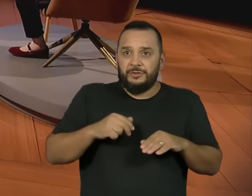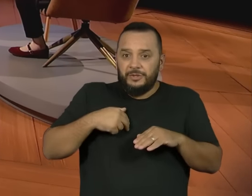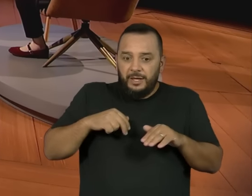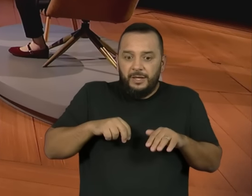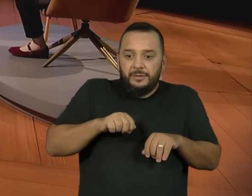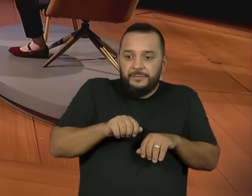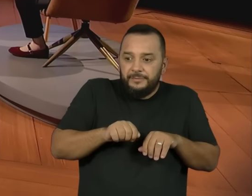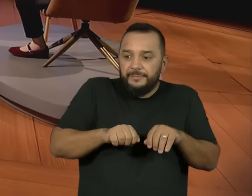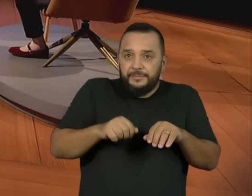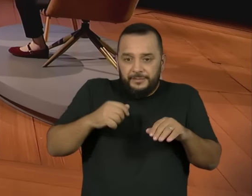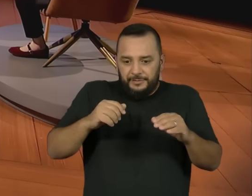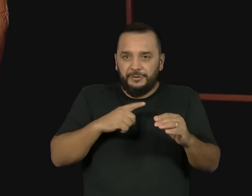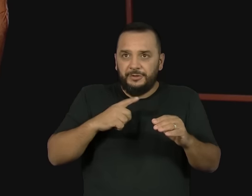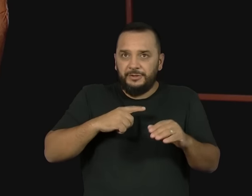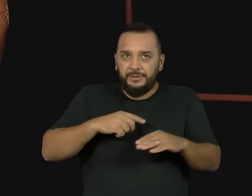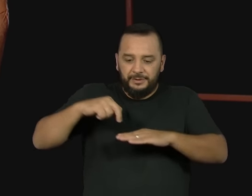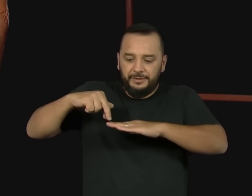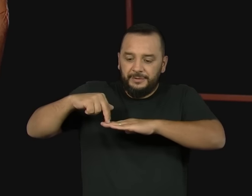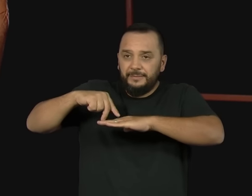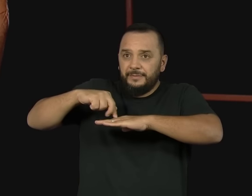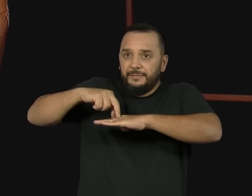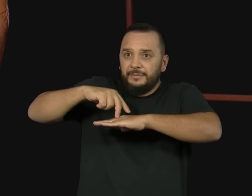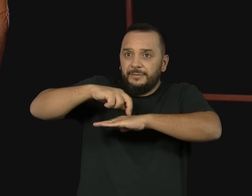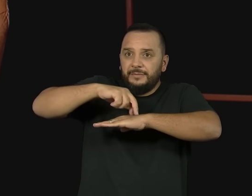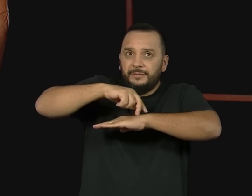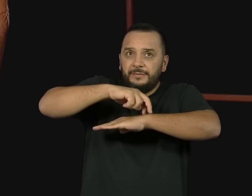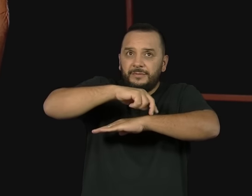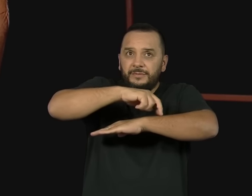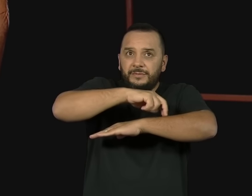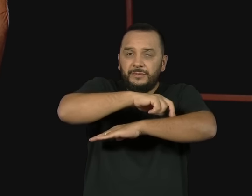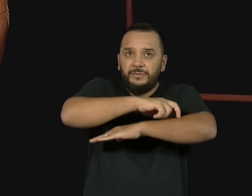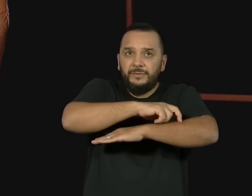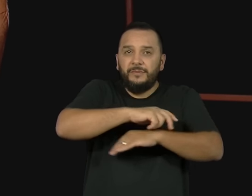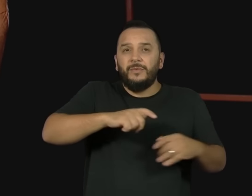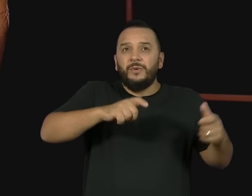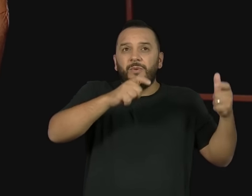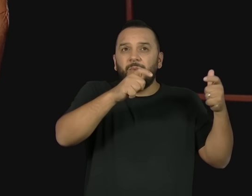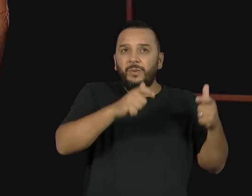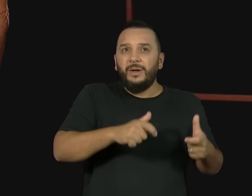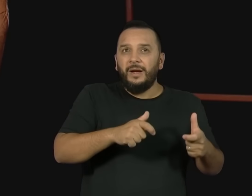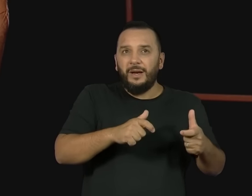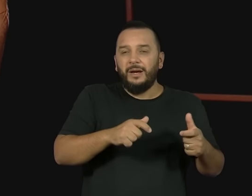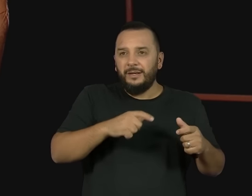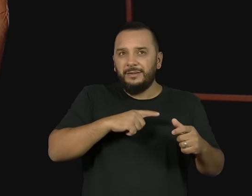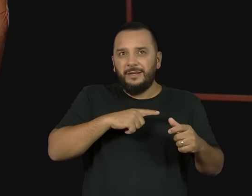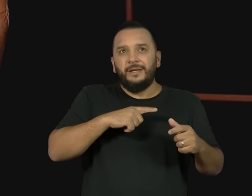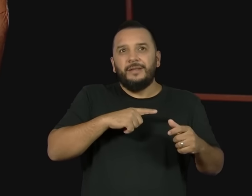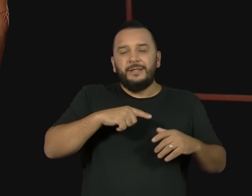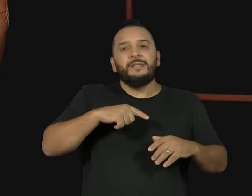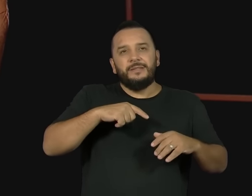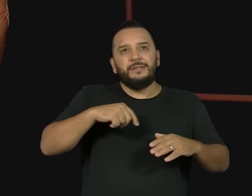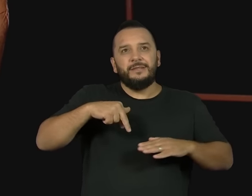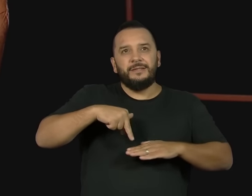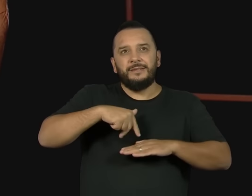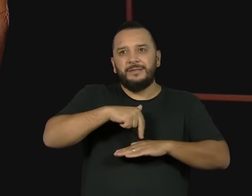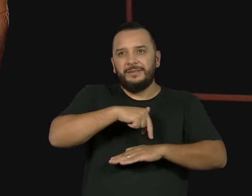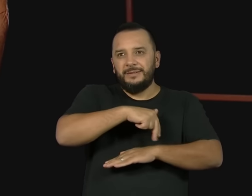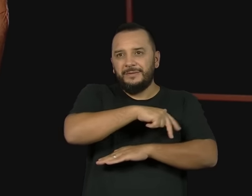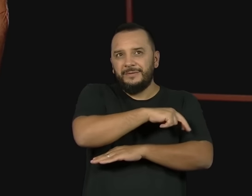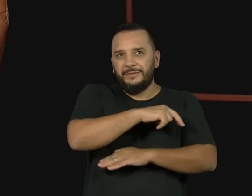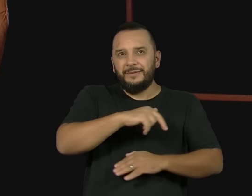joelho. Caramba! Até o lugar que a gente achou que era o desfile. Olha que loucura! Passando